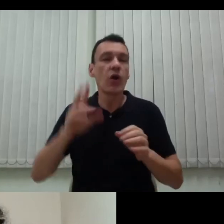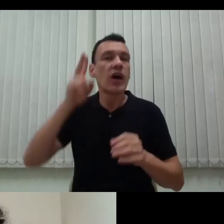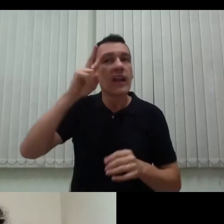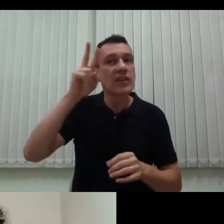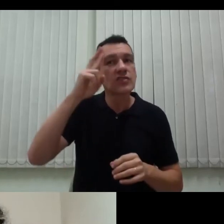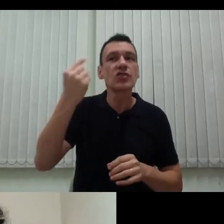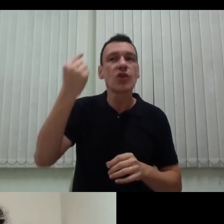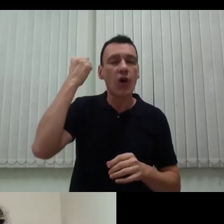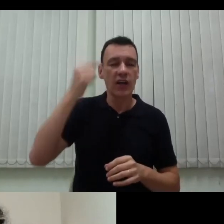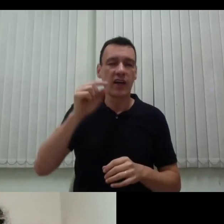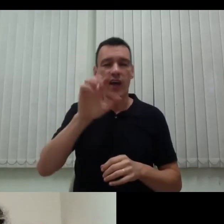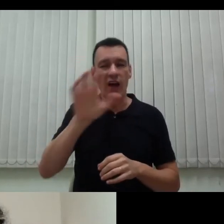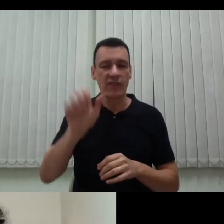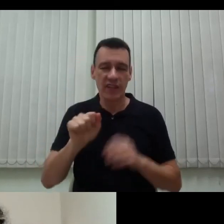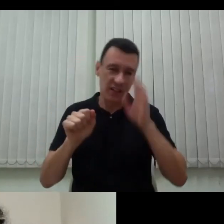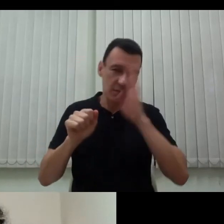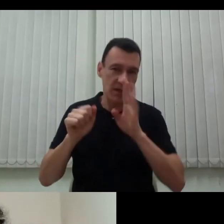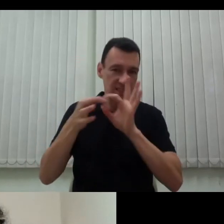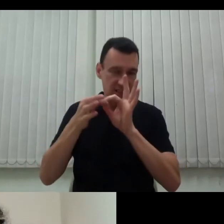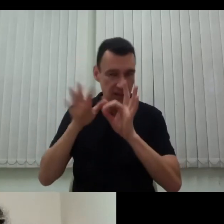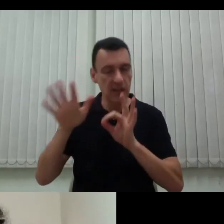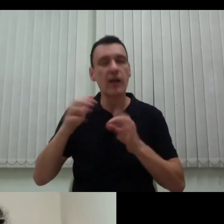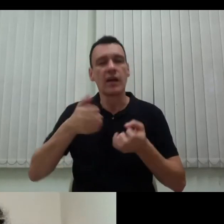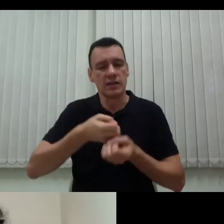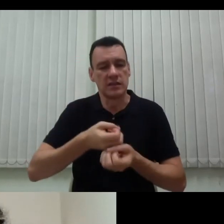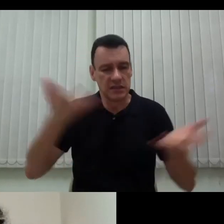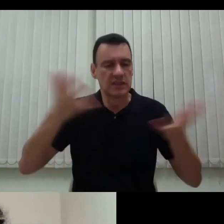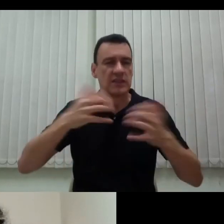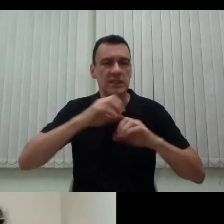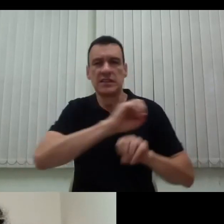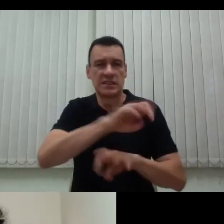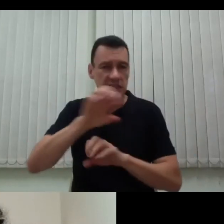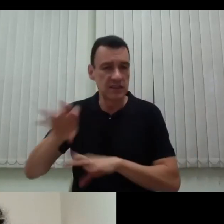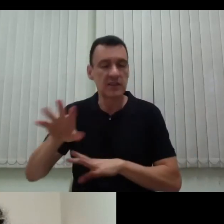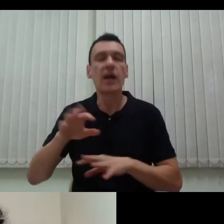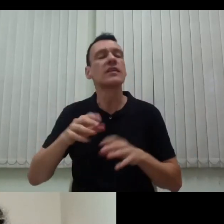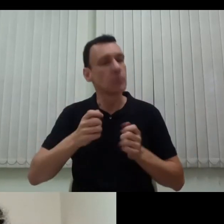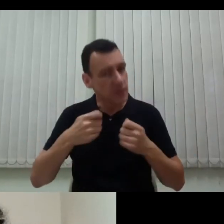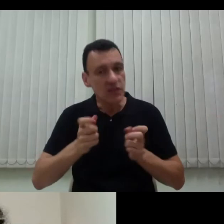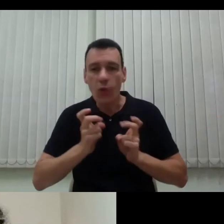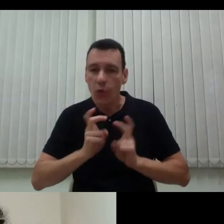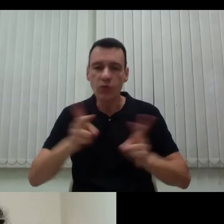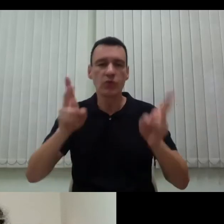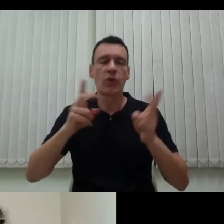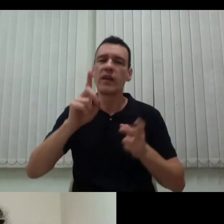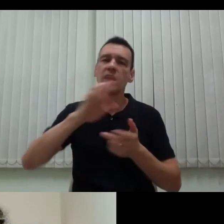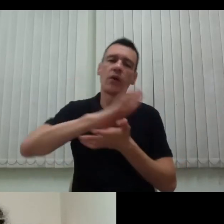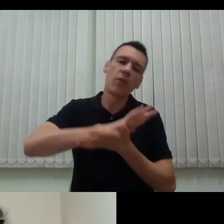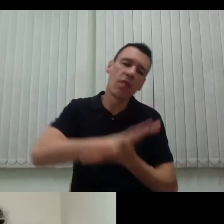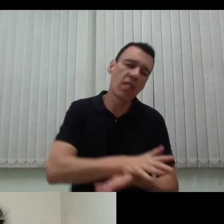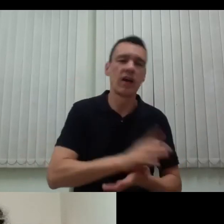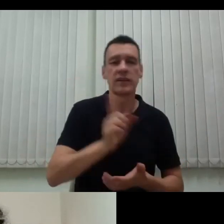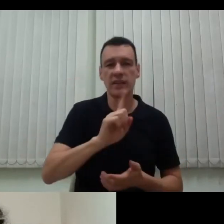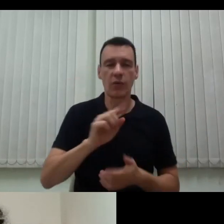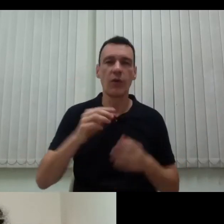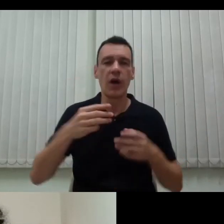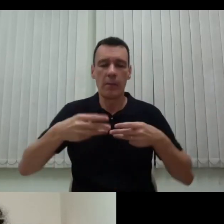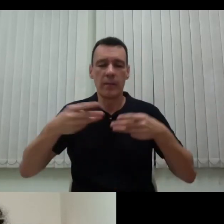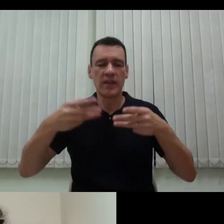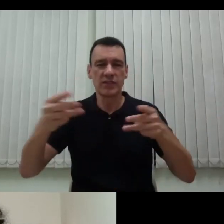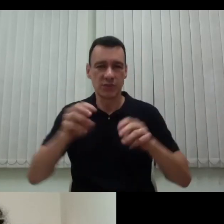está vendo sendo sucateadas, né? Sendo desconsideradas. O ministro da Educação acabou de